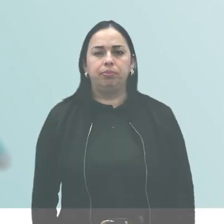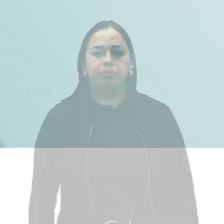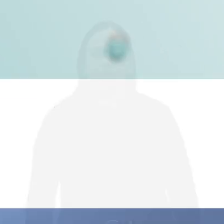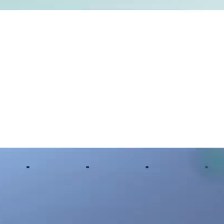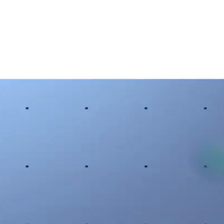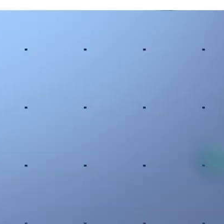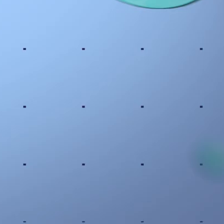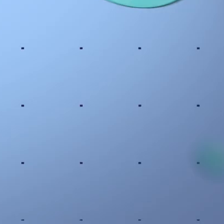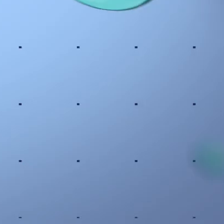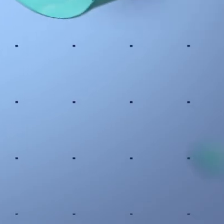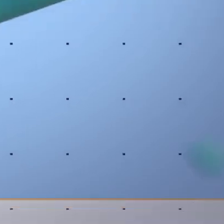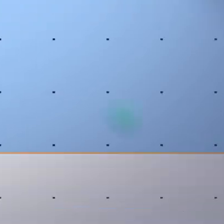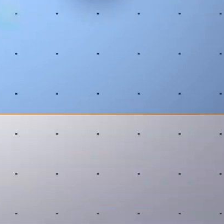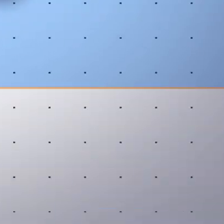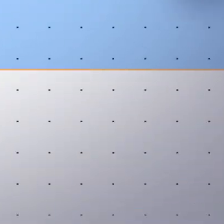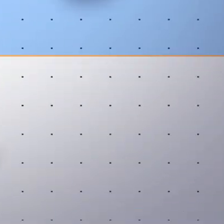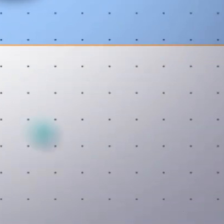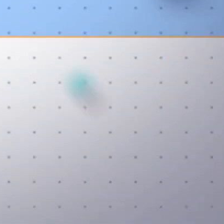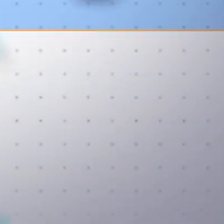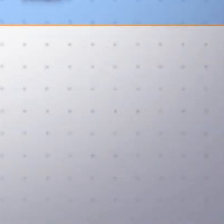exacerbados.